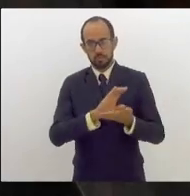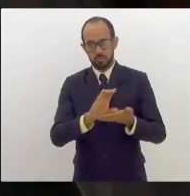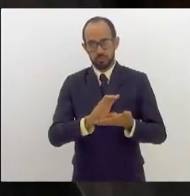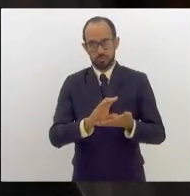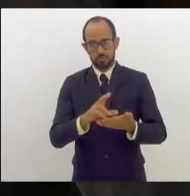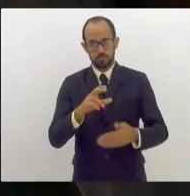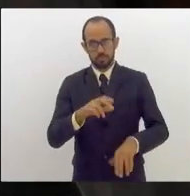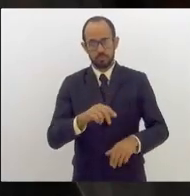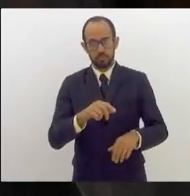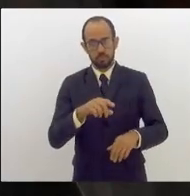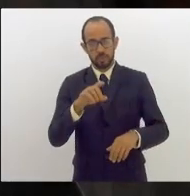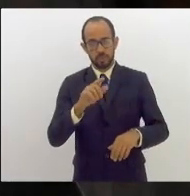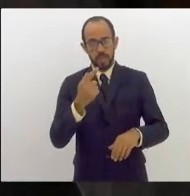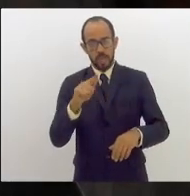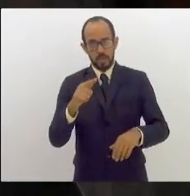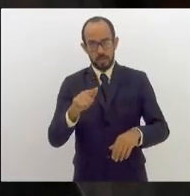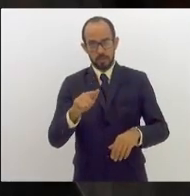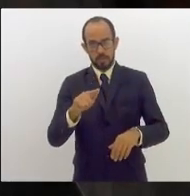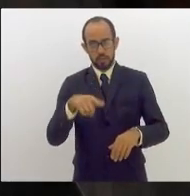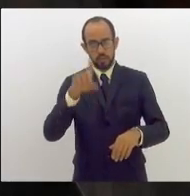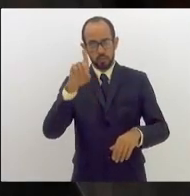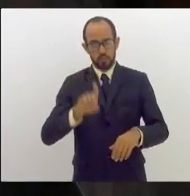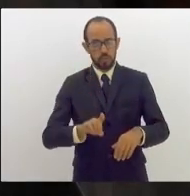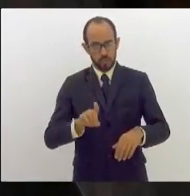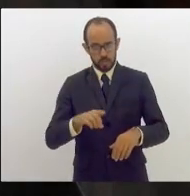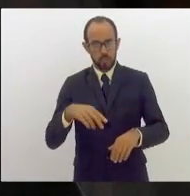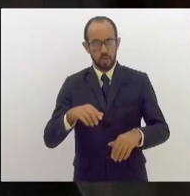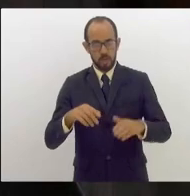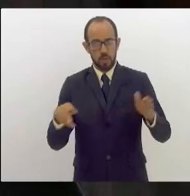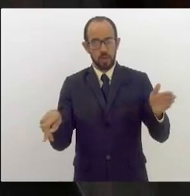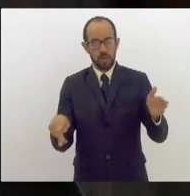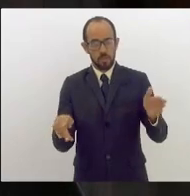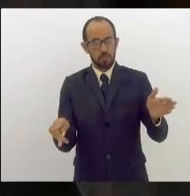à propriedade privada está sendo aviltado